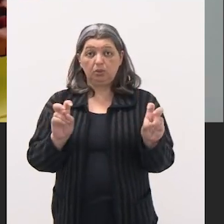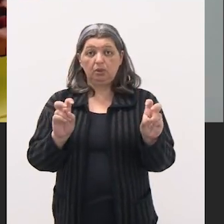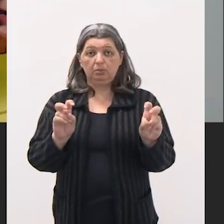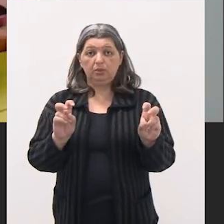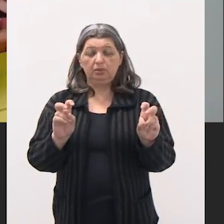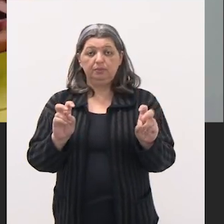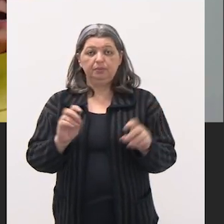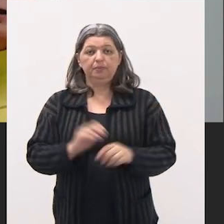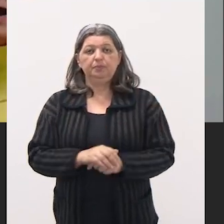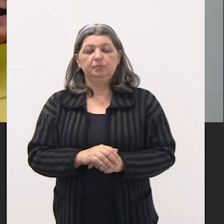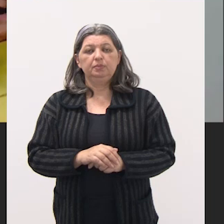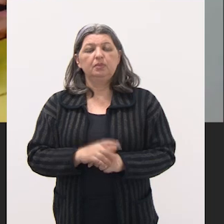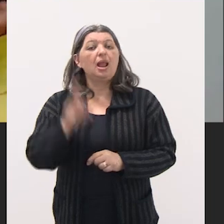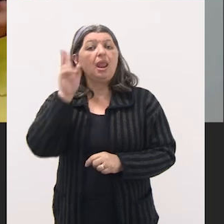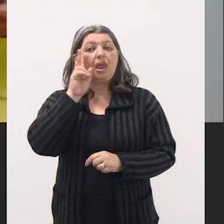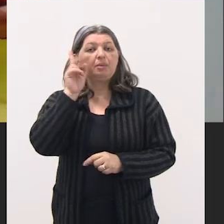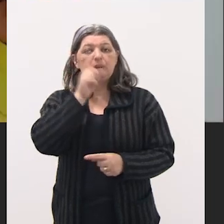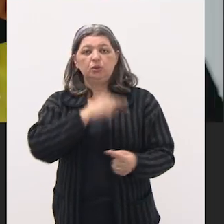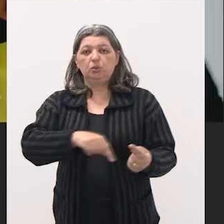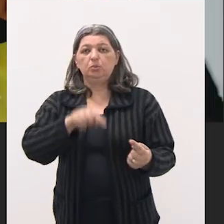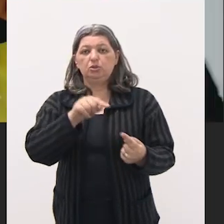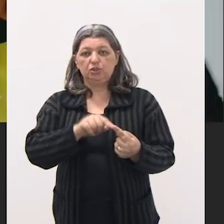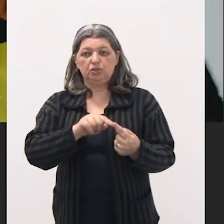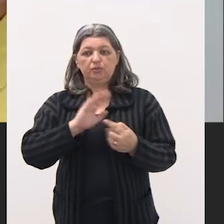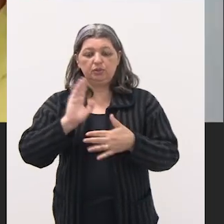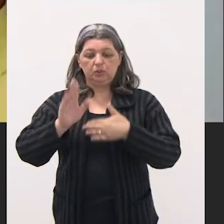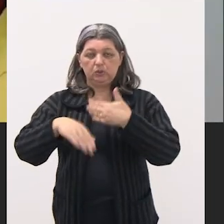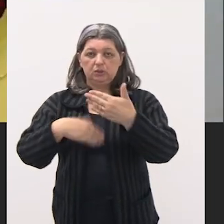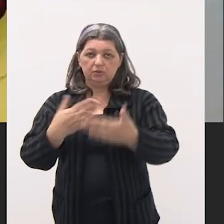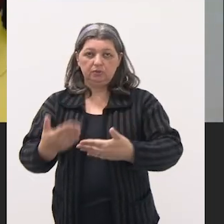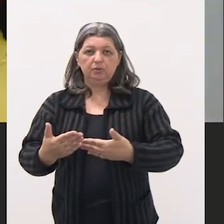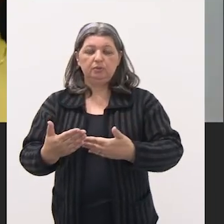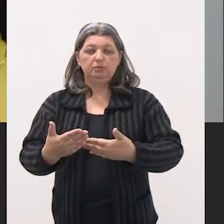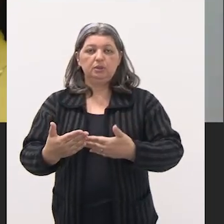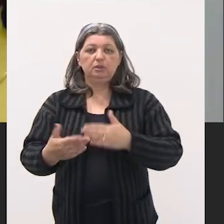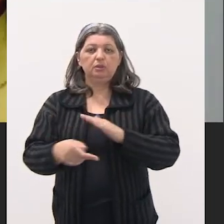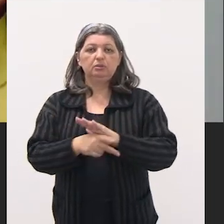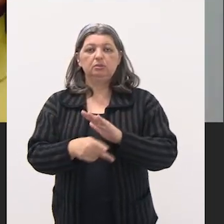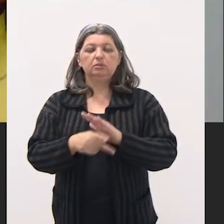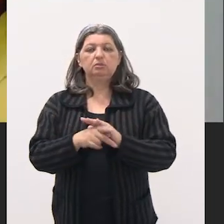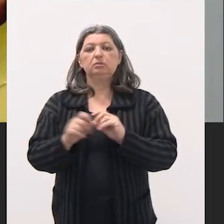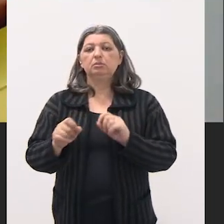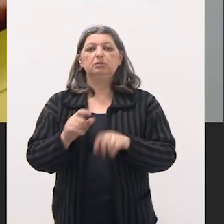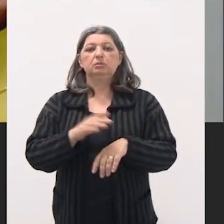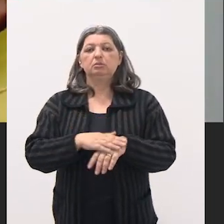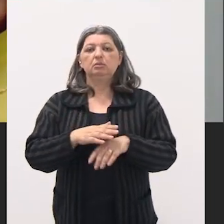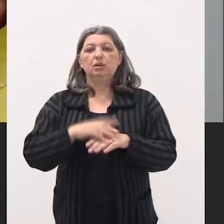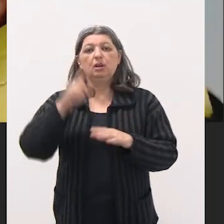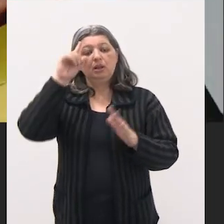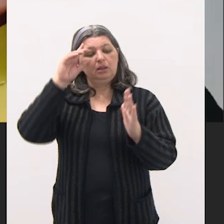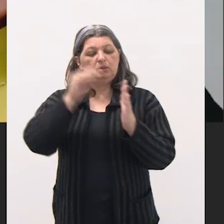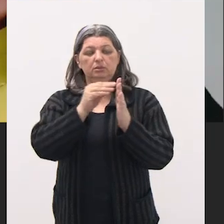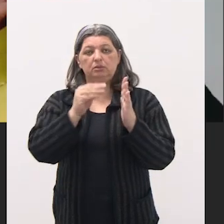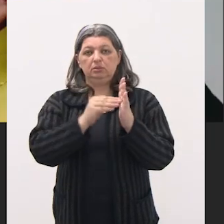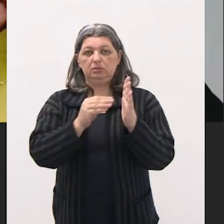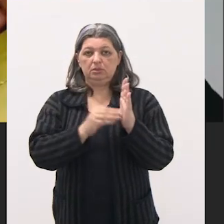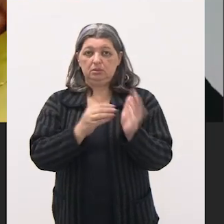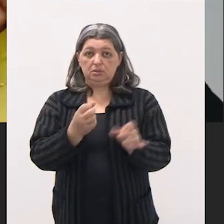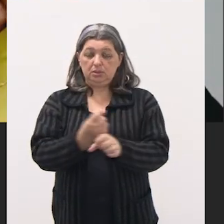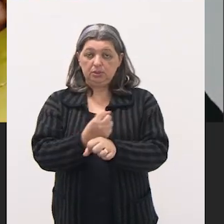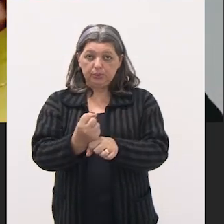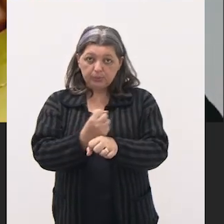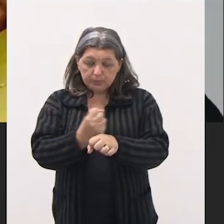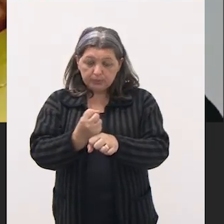lembrando que os Objetivos de Desenvolvimento Sustentável fazem parte de uma agenda anual, né? E é composta